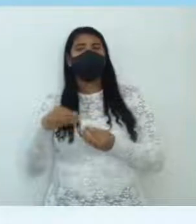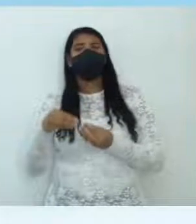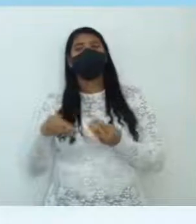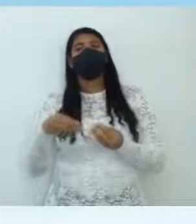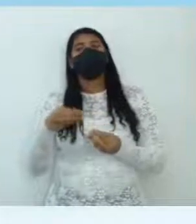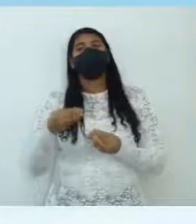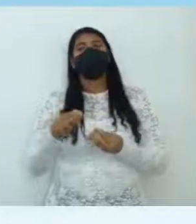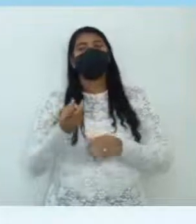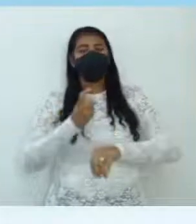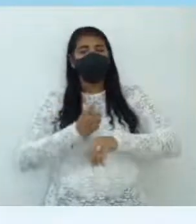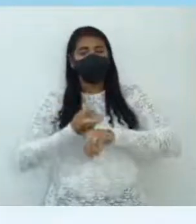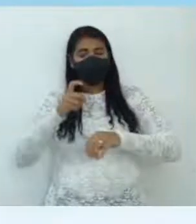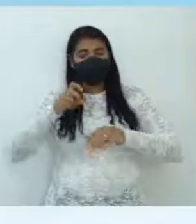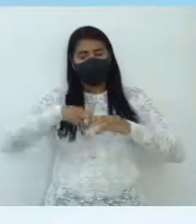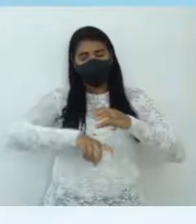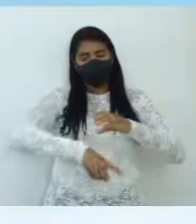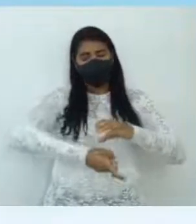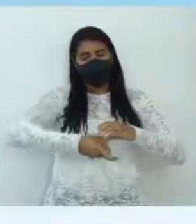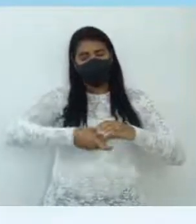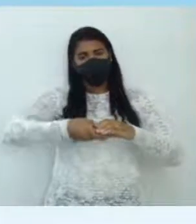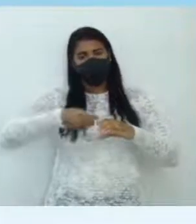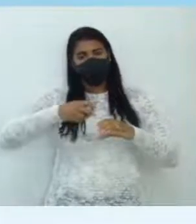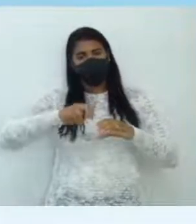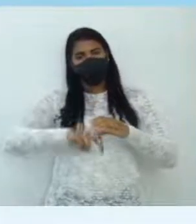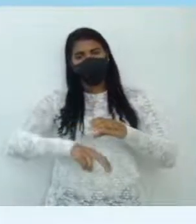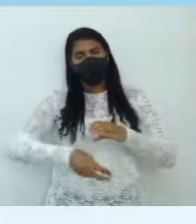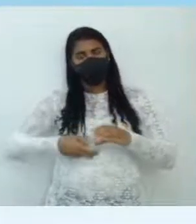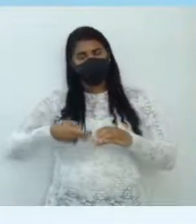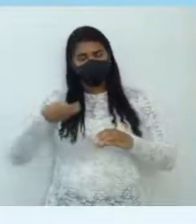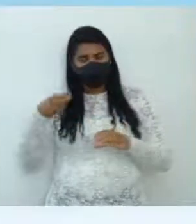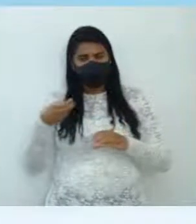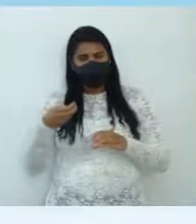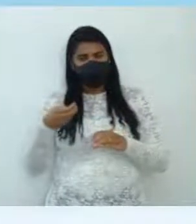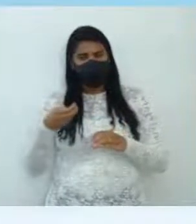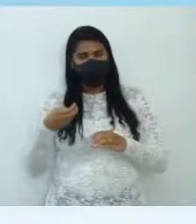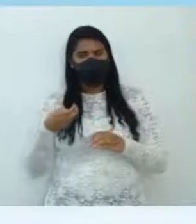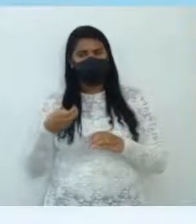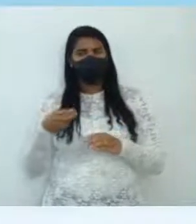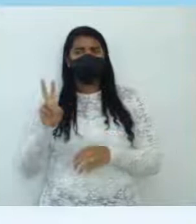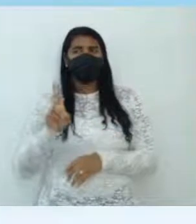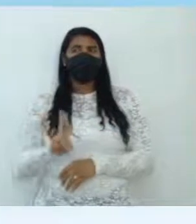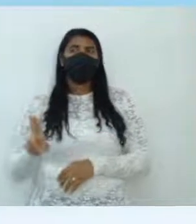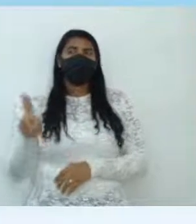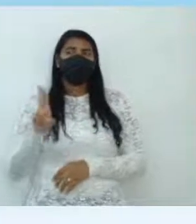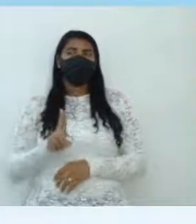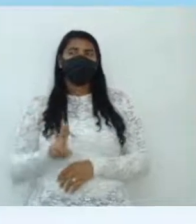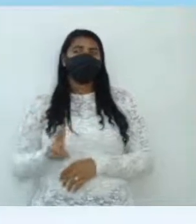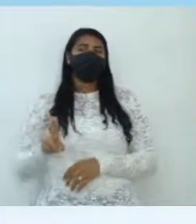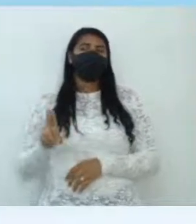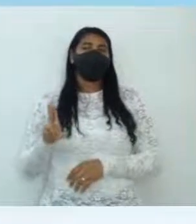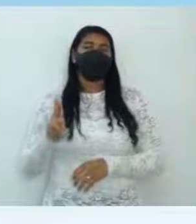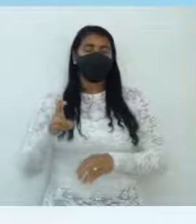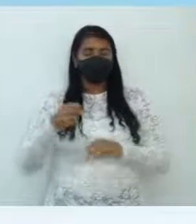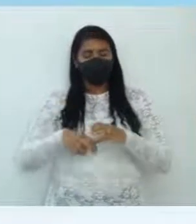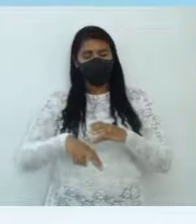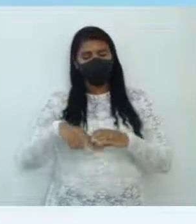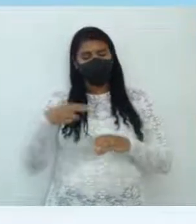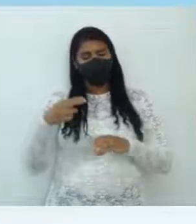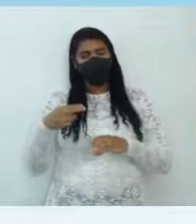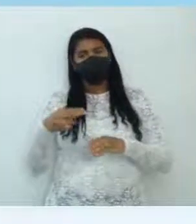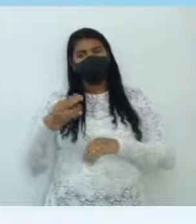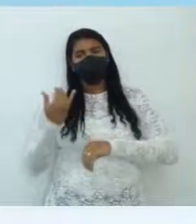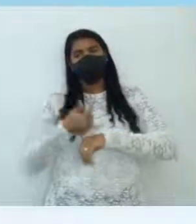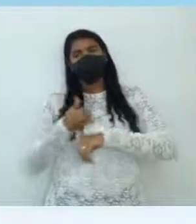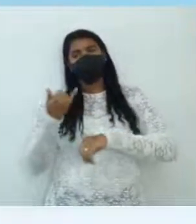e subterrâneos, pelos produtos químicos que são utilizados aí na extração desses